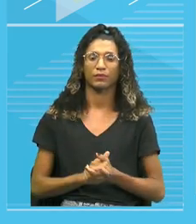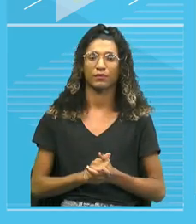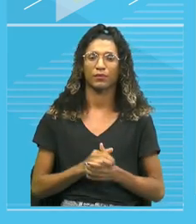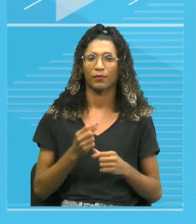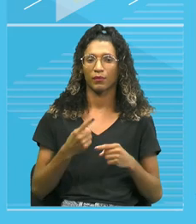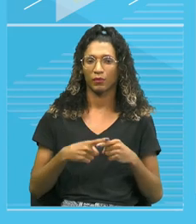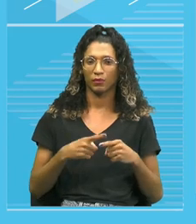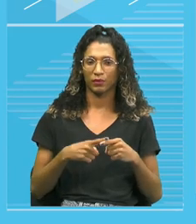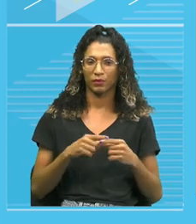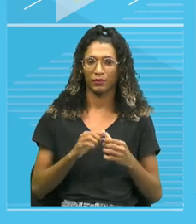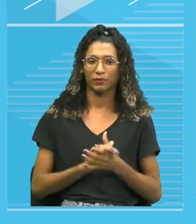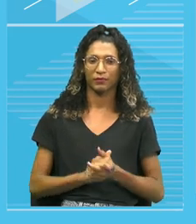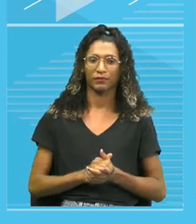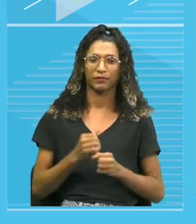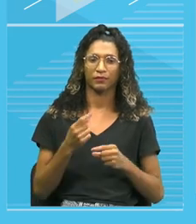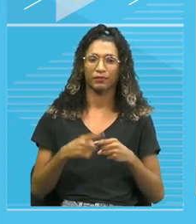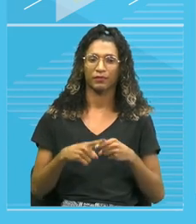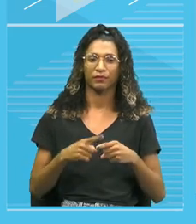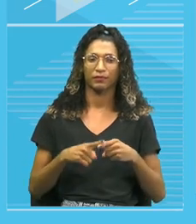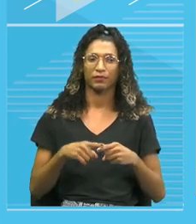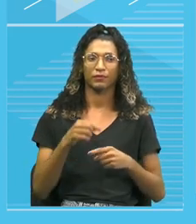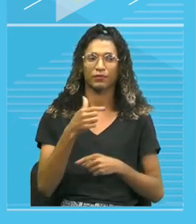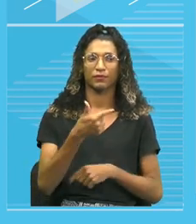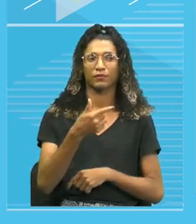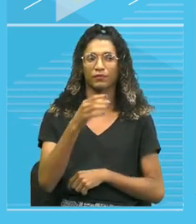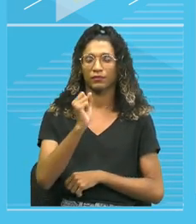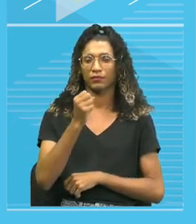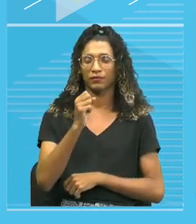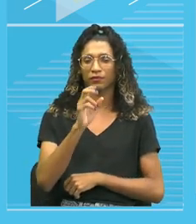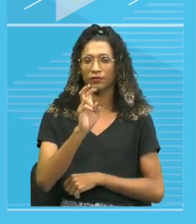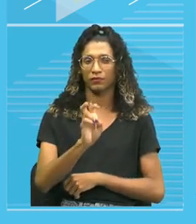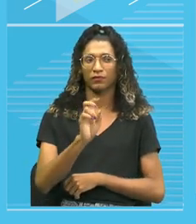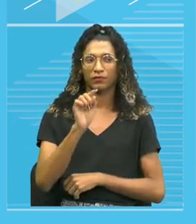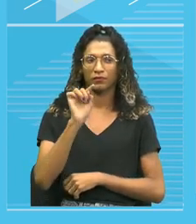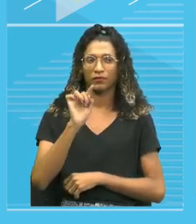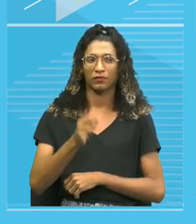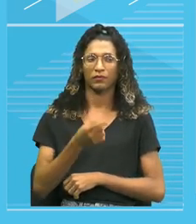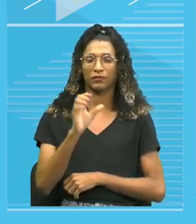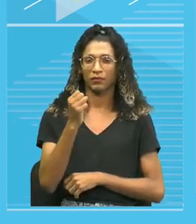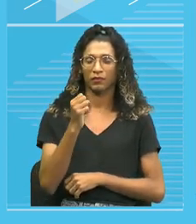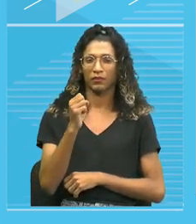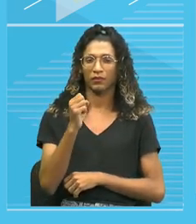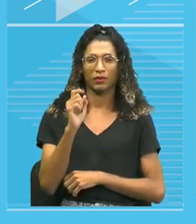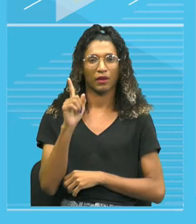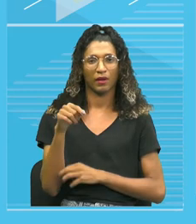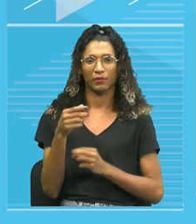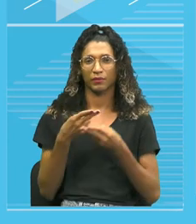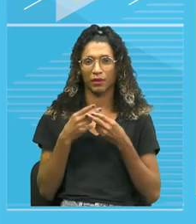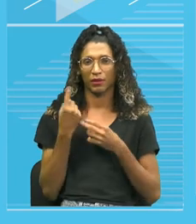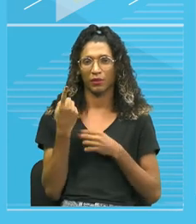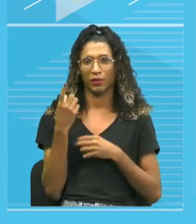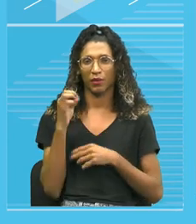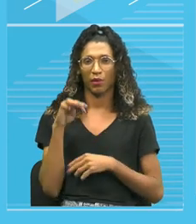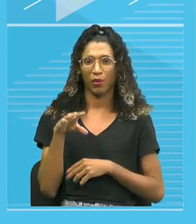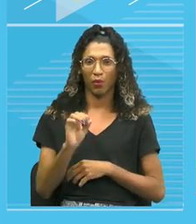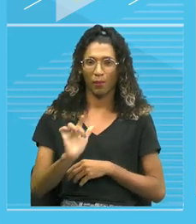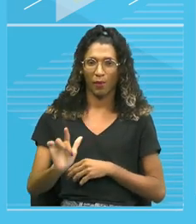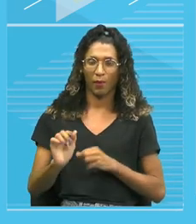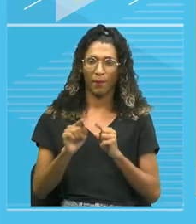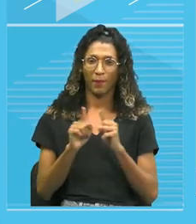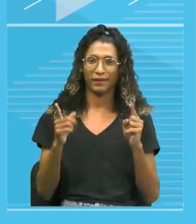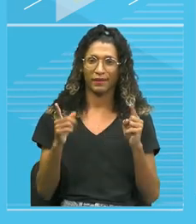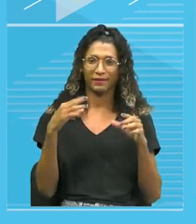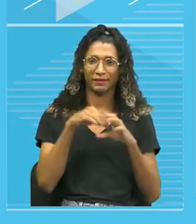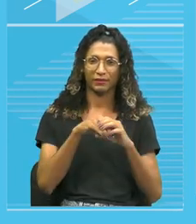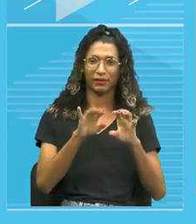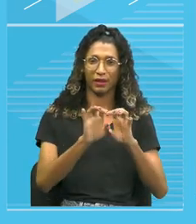Porque esse valor de 285.8 É para um mol só que na equação tem dois mols que vai